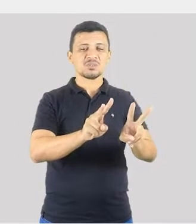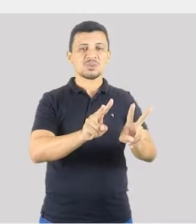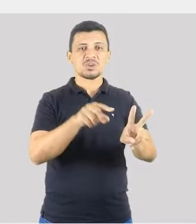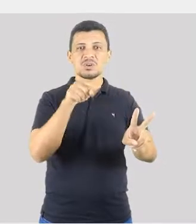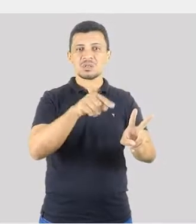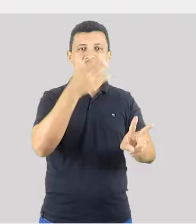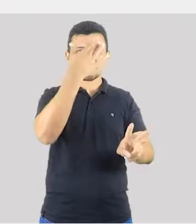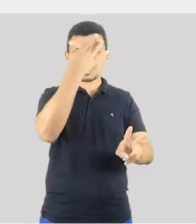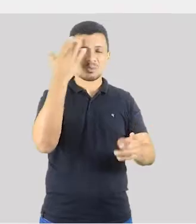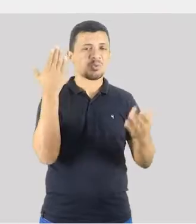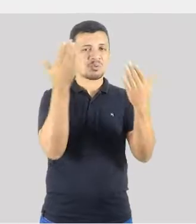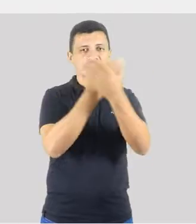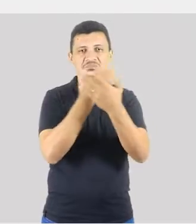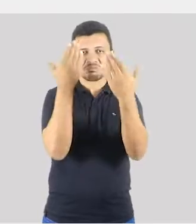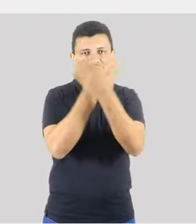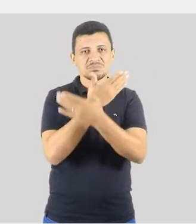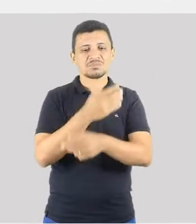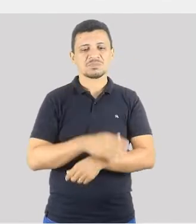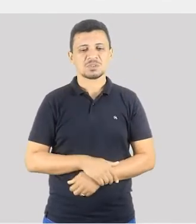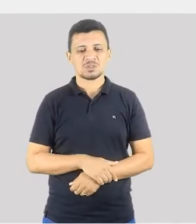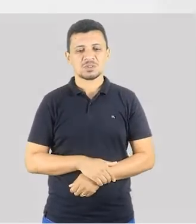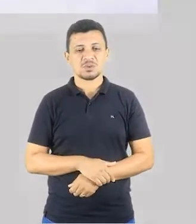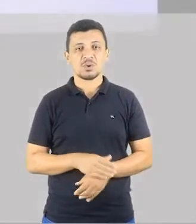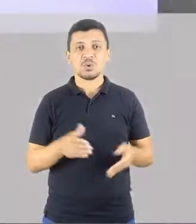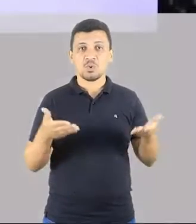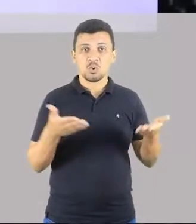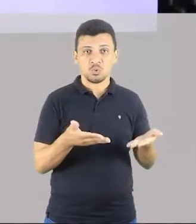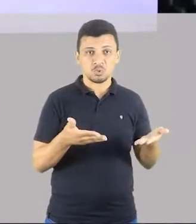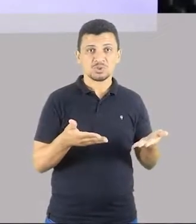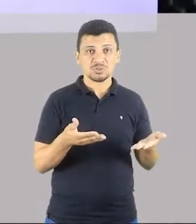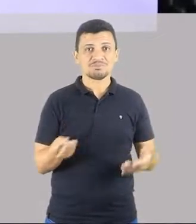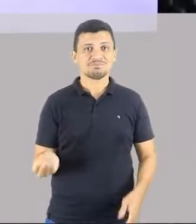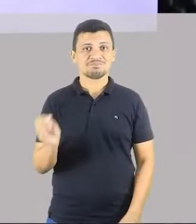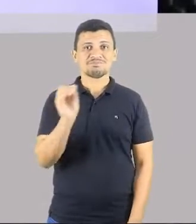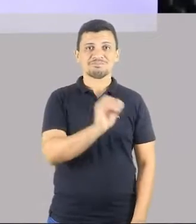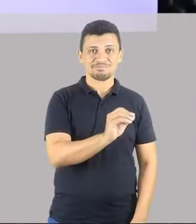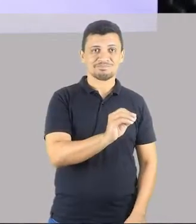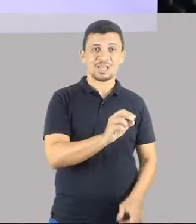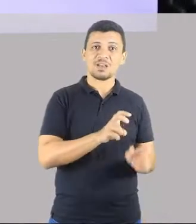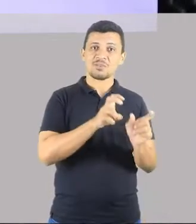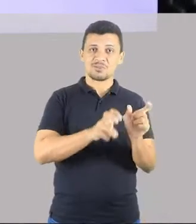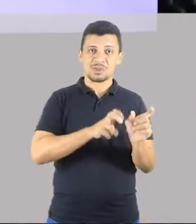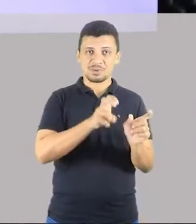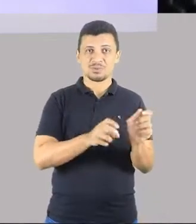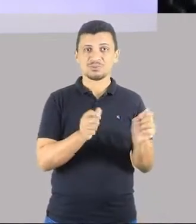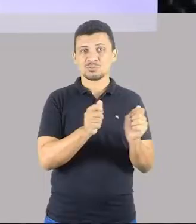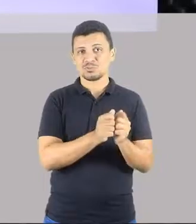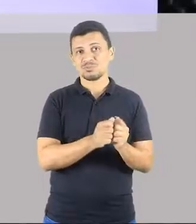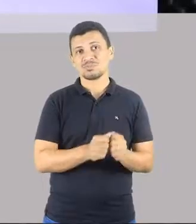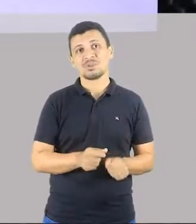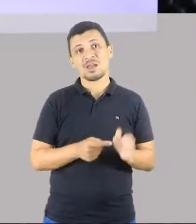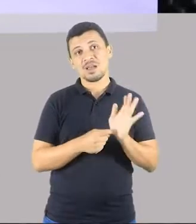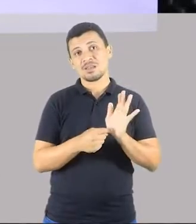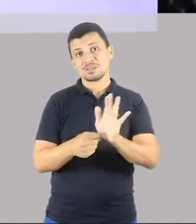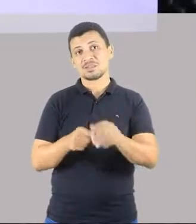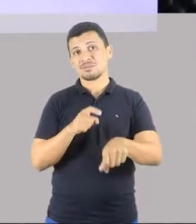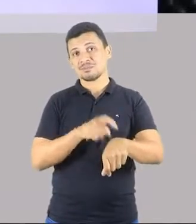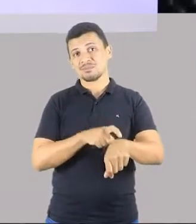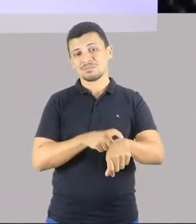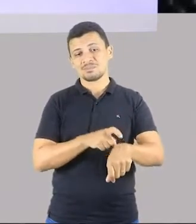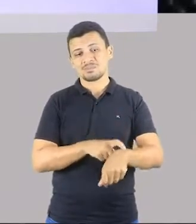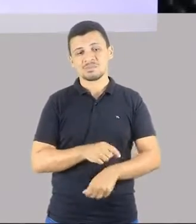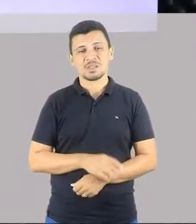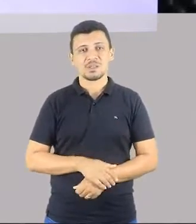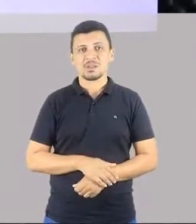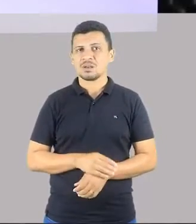o que os outros não veem. Olha, o hoje, anteposto, é o adjunto adverbial. Está indicando o tempo. Eu não